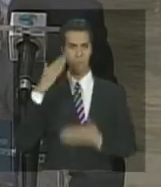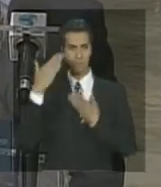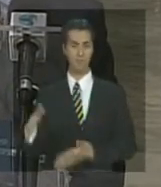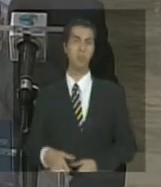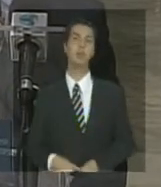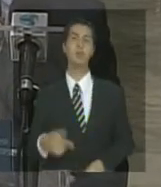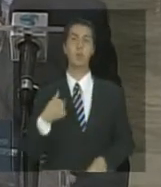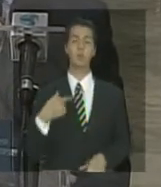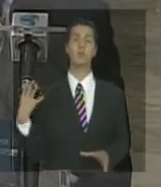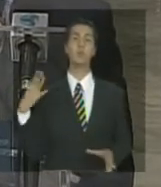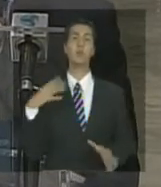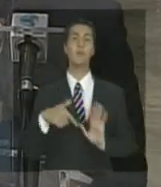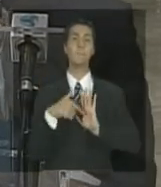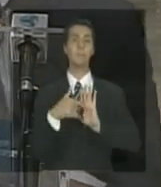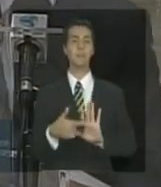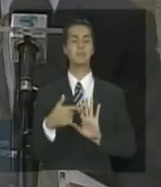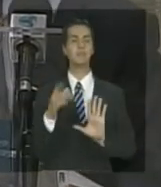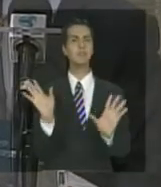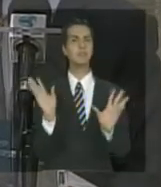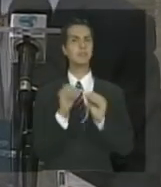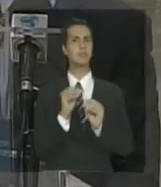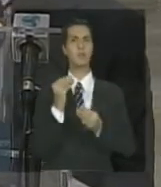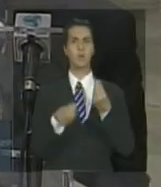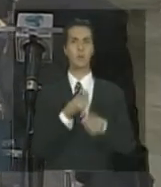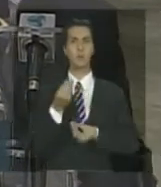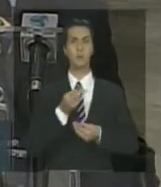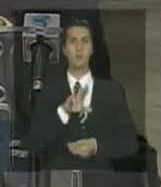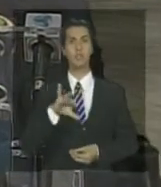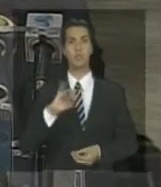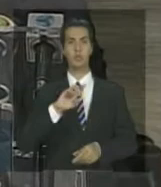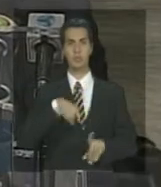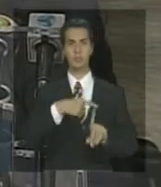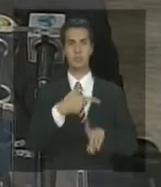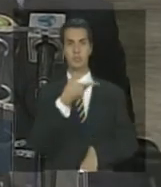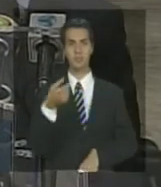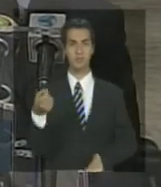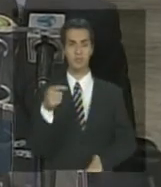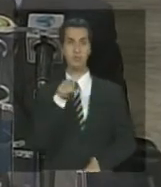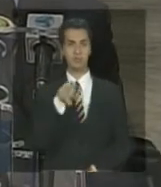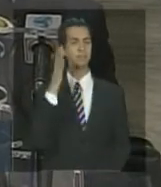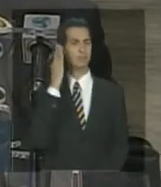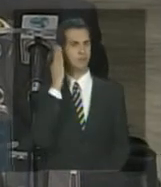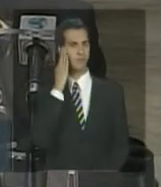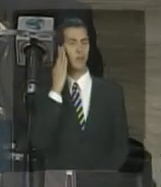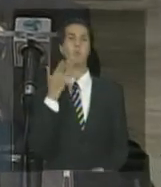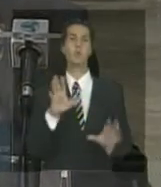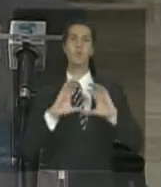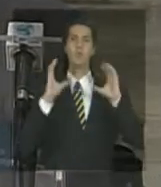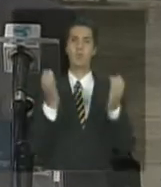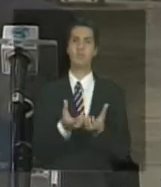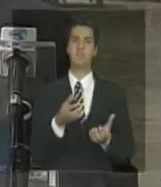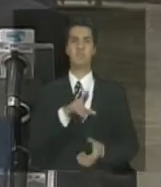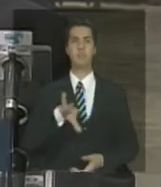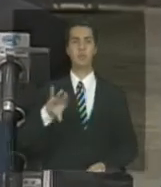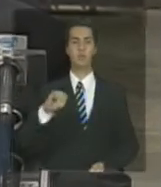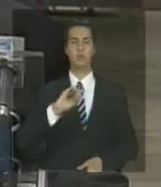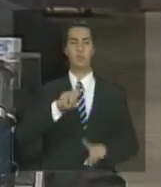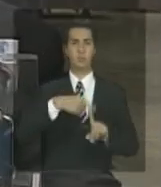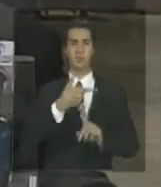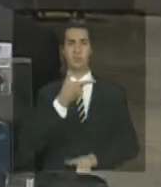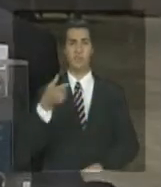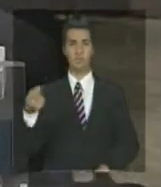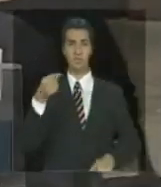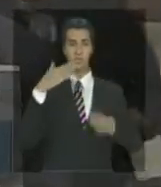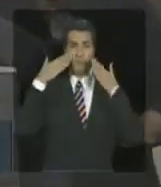Rio+20. Rio+20, como os senhores sabem, não é uma conferência voltada exclusivamente para questões ambientais,